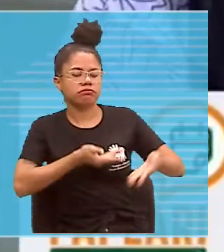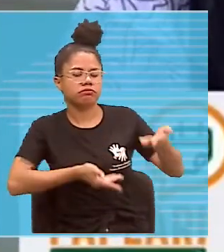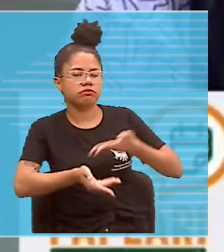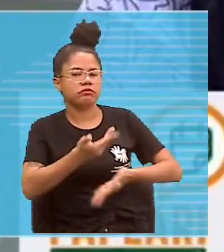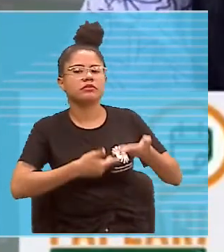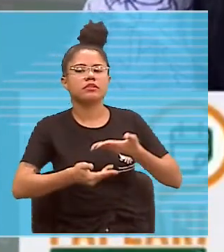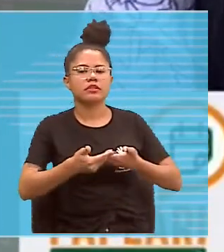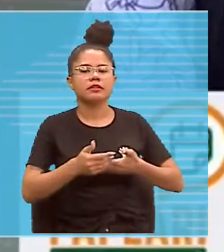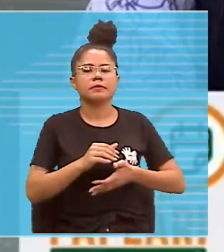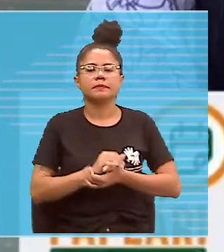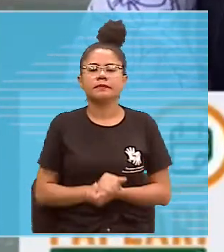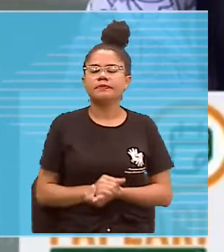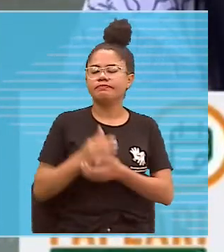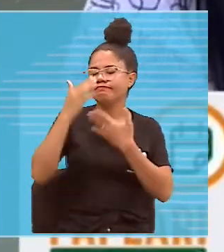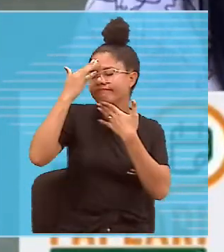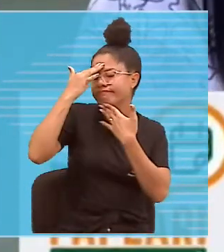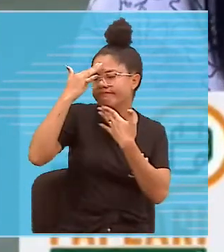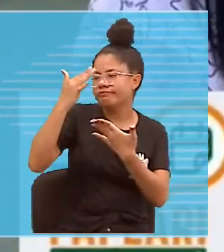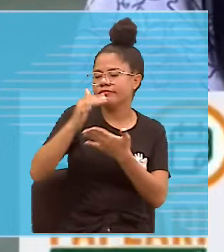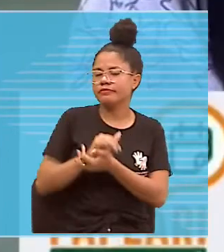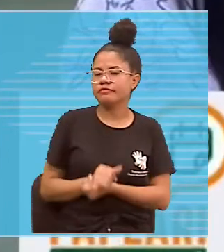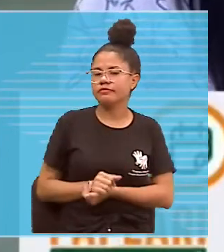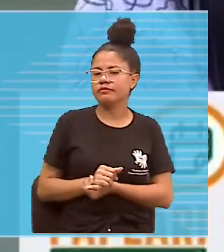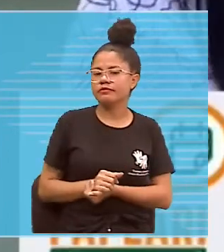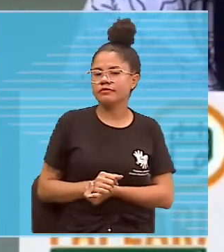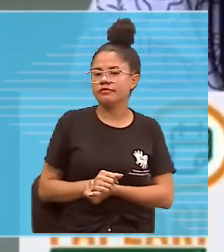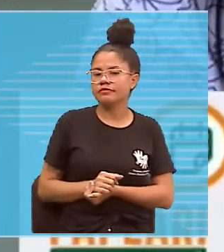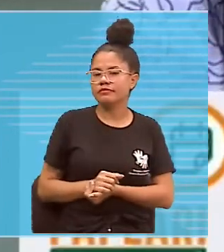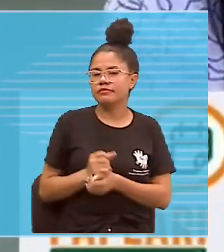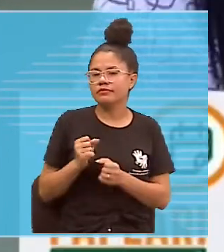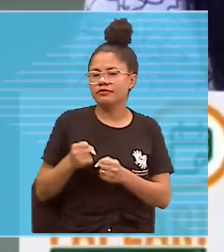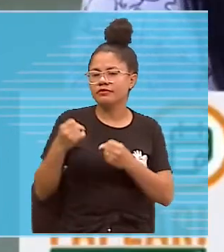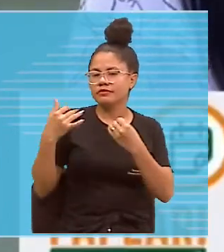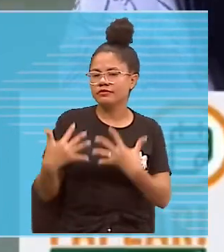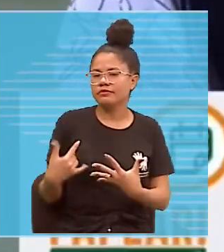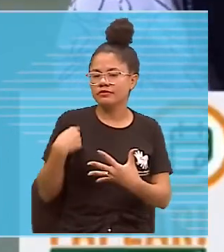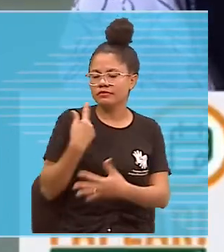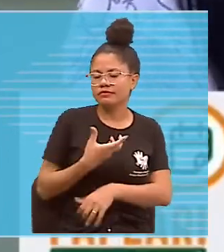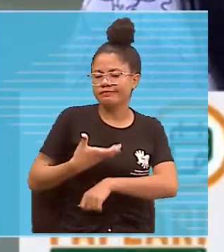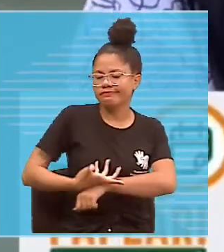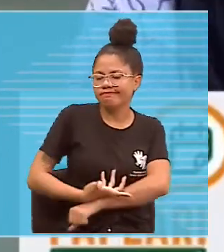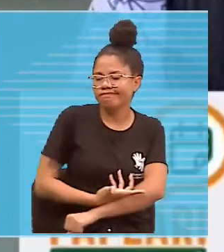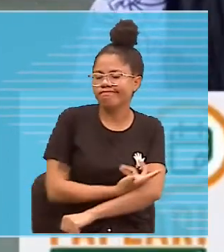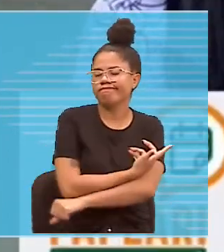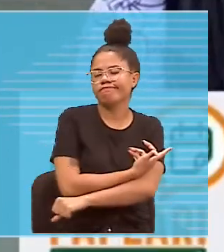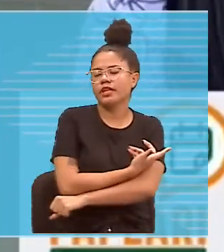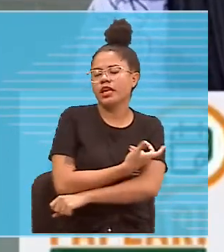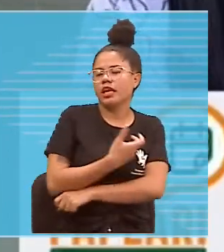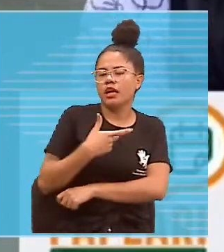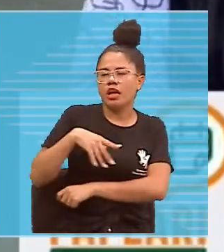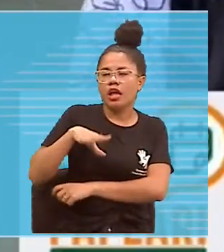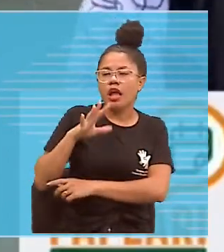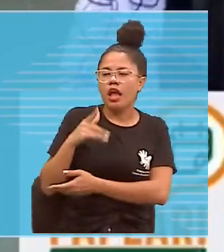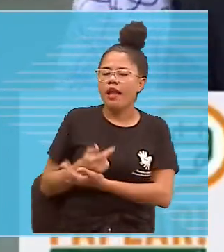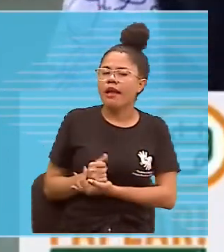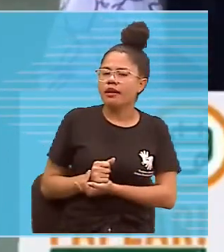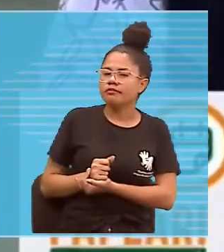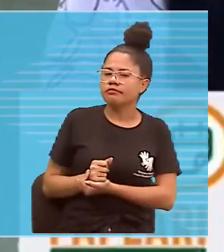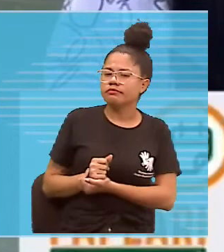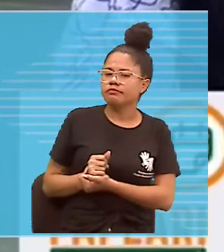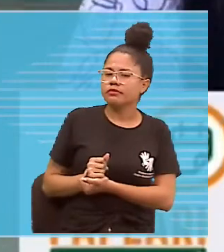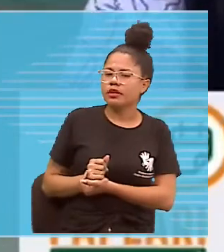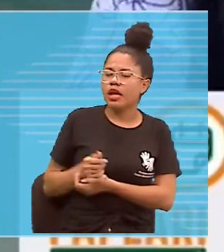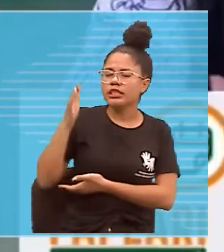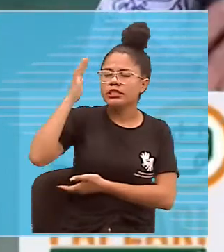ouvir depoimentos como esse. E a gente acredita mais e mais, né? A educação é o caminho, o protagonismo juvenil